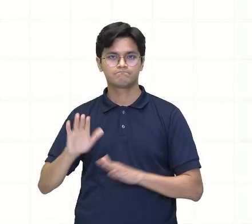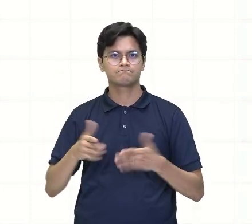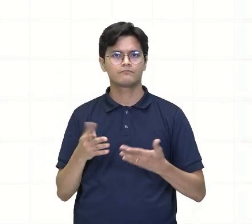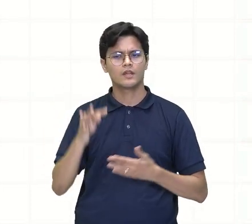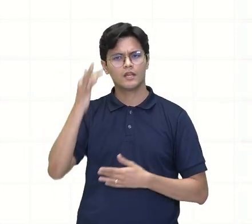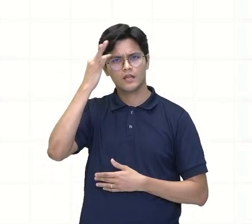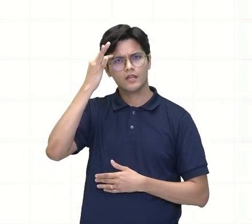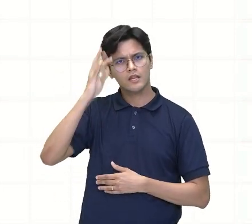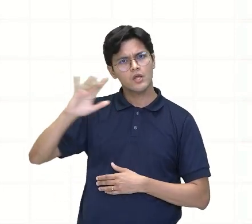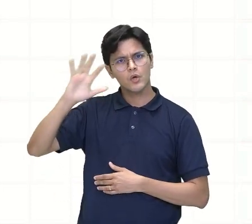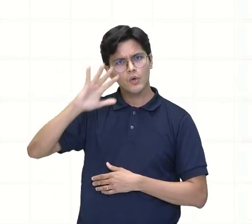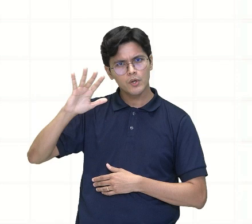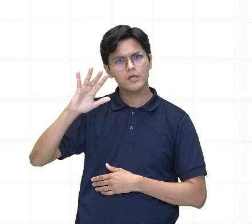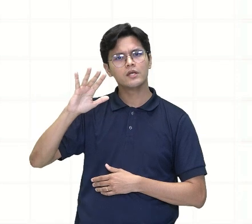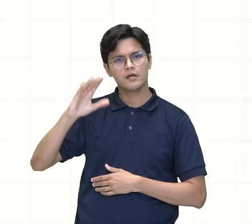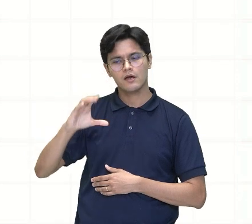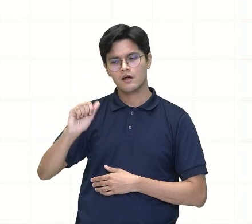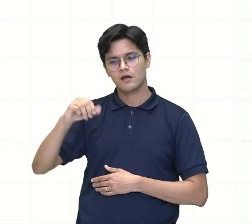vir para